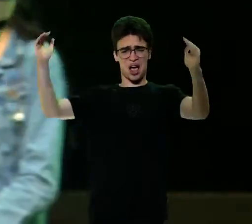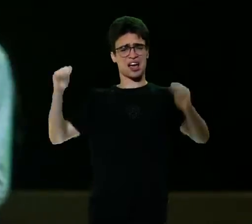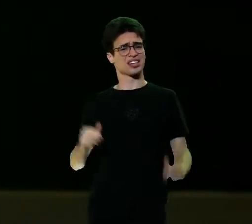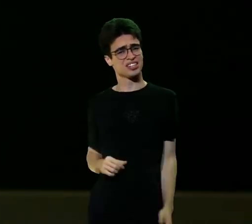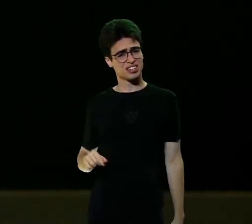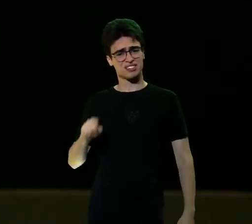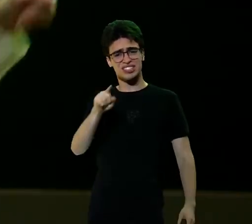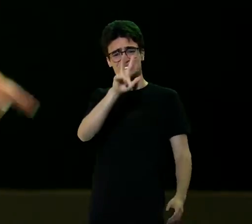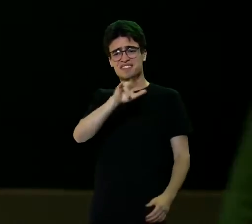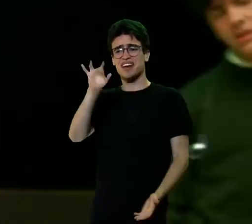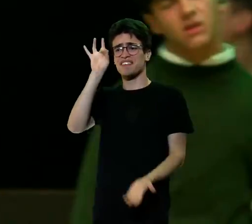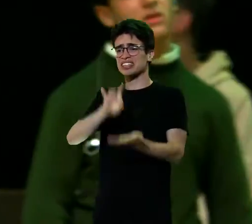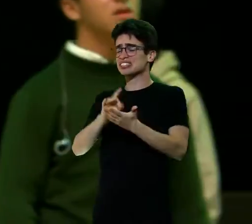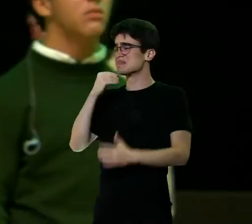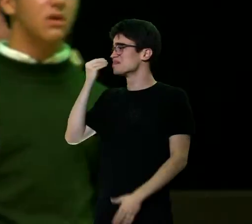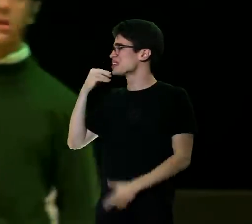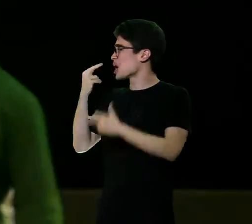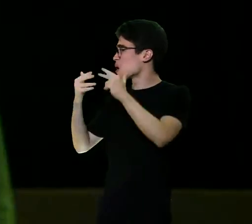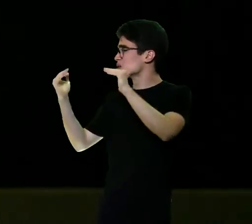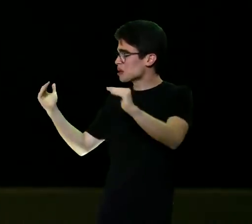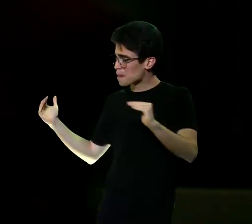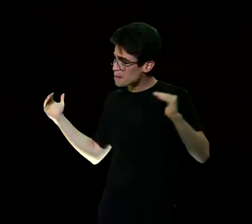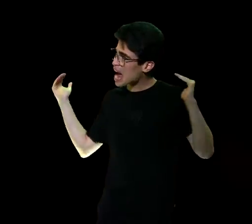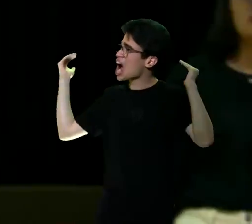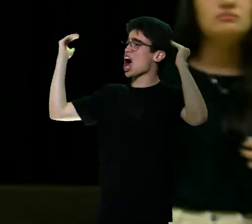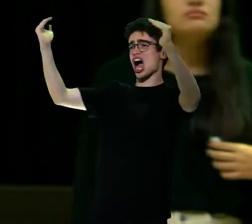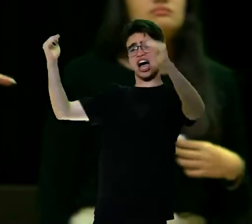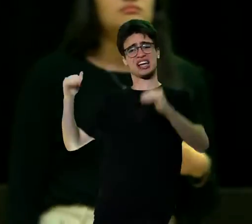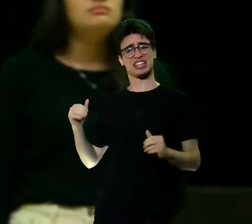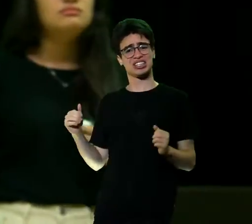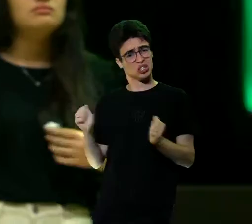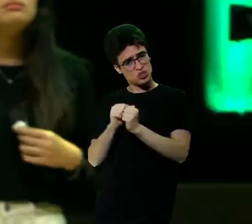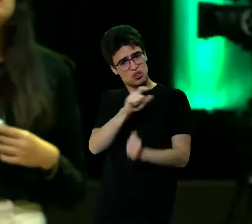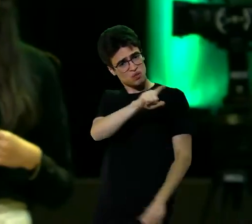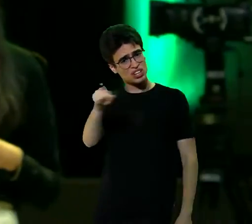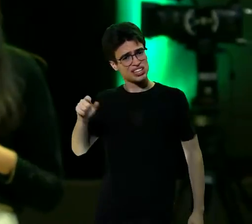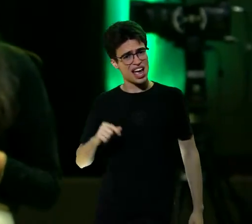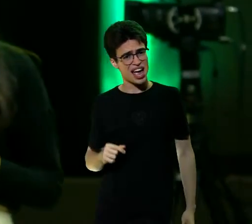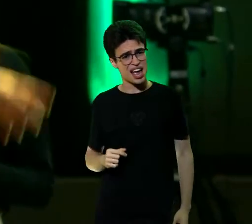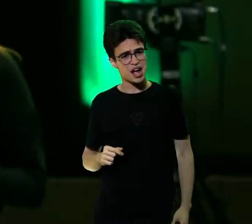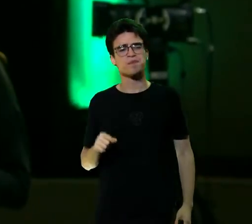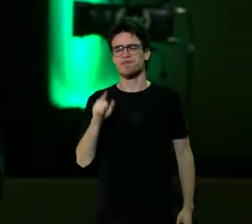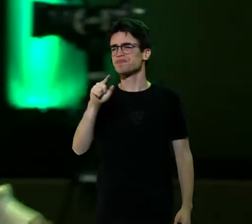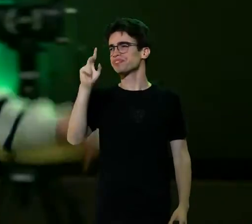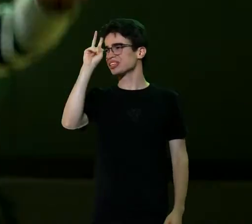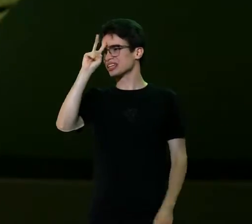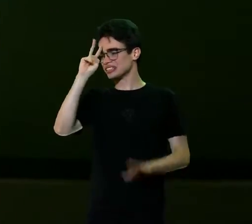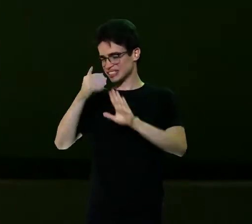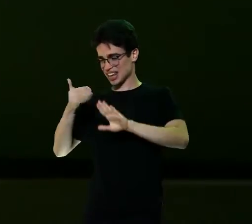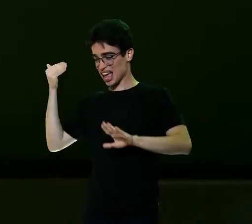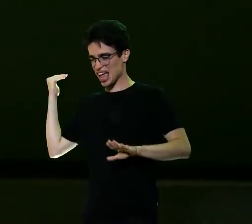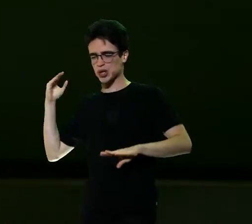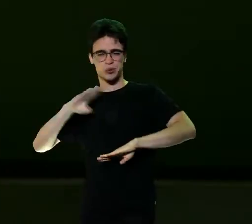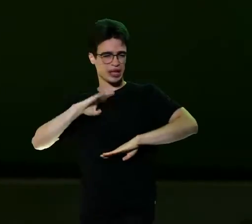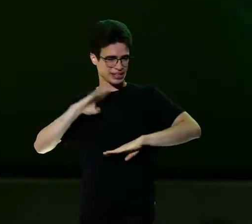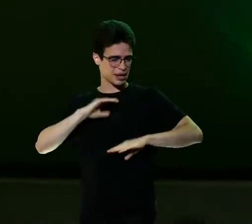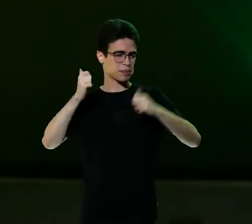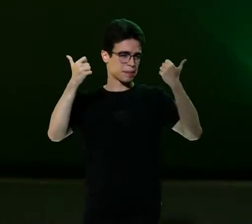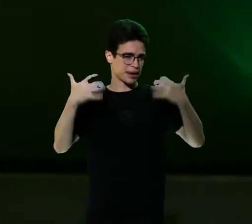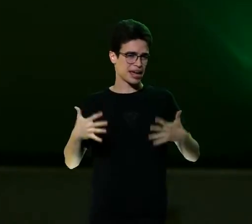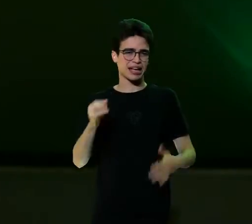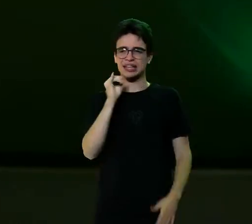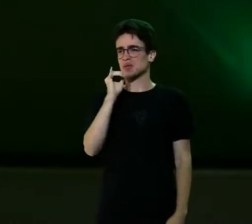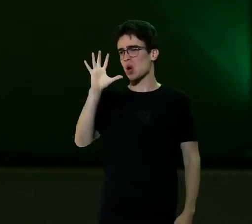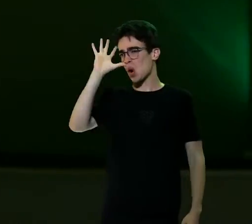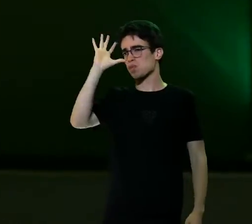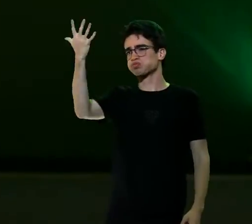Você vai viver coisas maiores na sua vida. Lembra aquelas situações que eu falei lá no meio que parece que não tem solução?